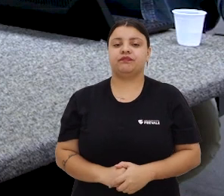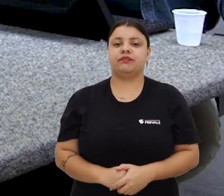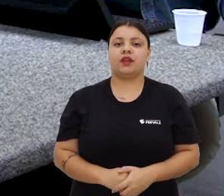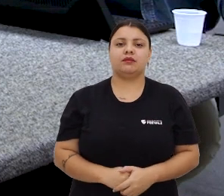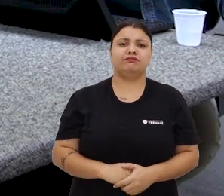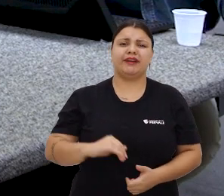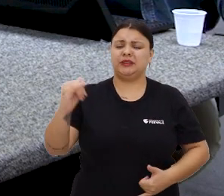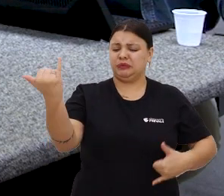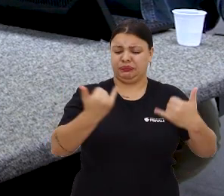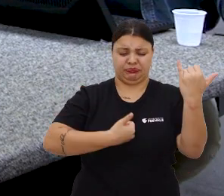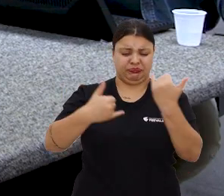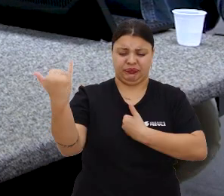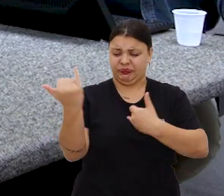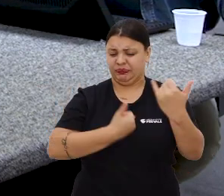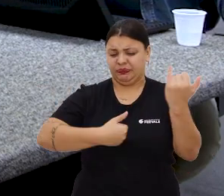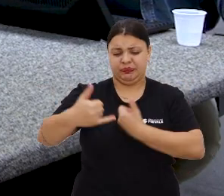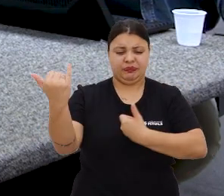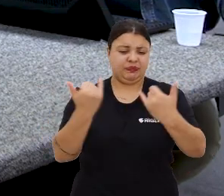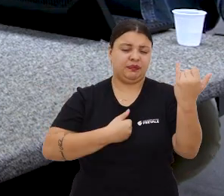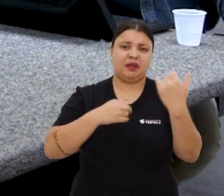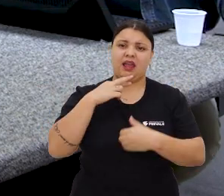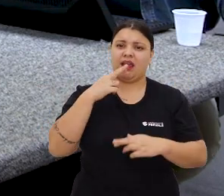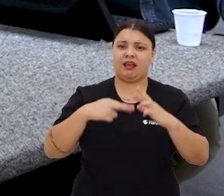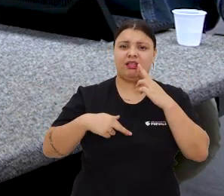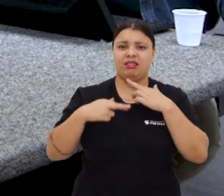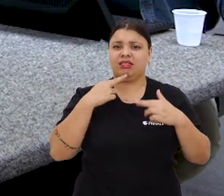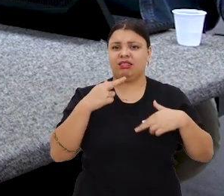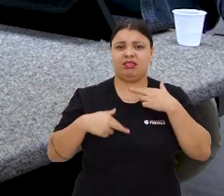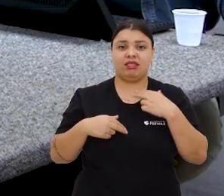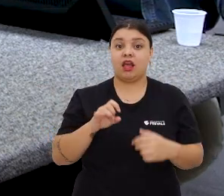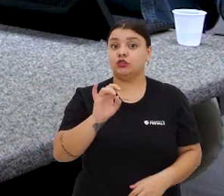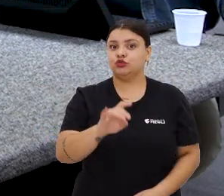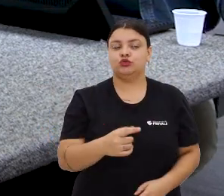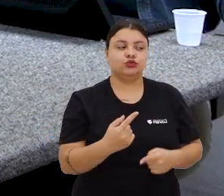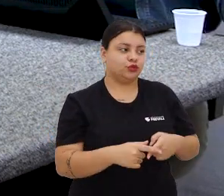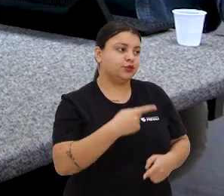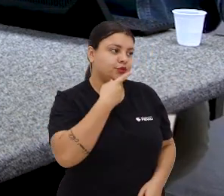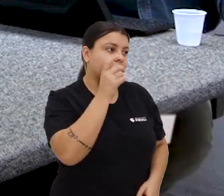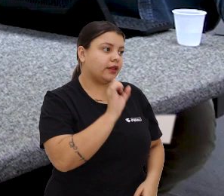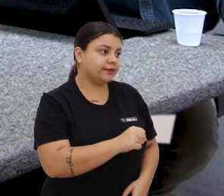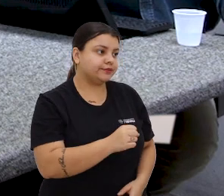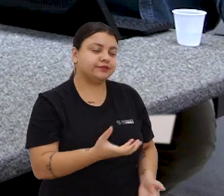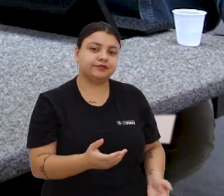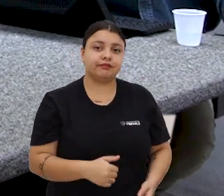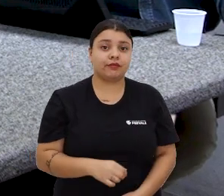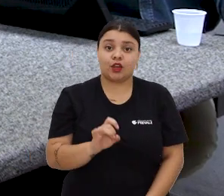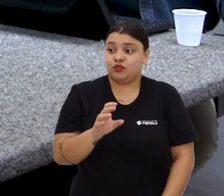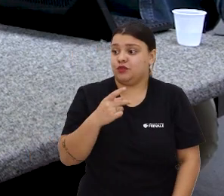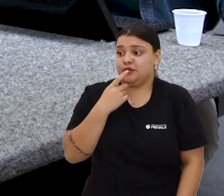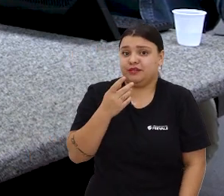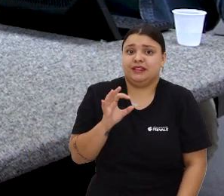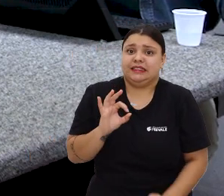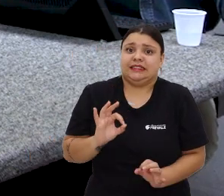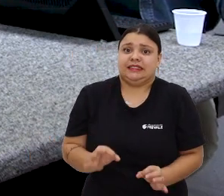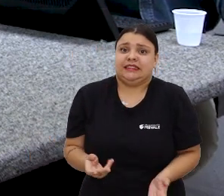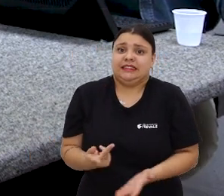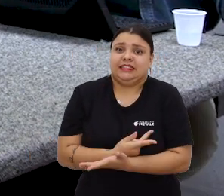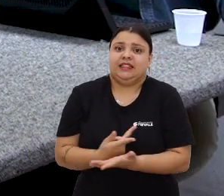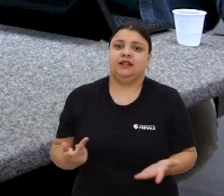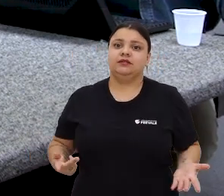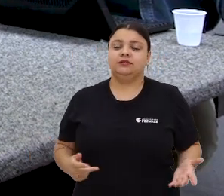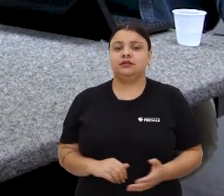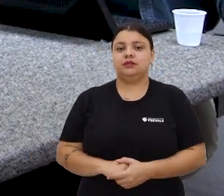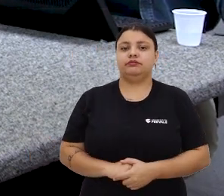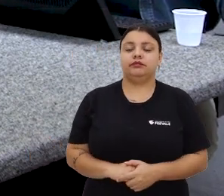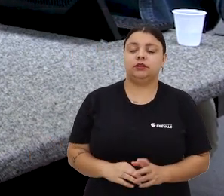de mensagens que eu recebi ali pelo direct... Só por tu afirmar na hora. Por eu afirmar que não tinha sido, mas se eu mostrasse pra vocês iam